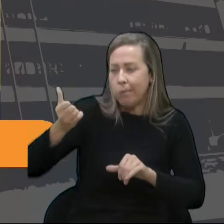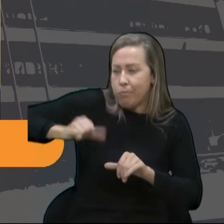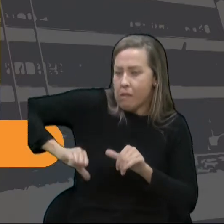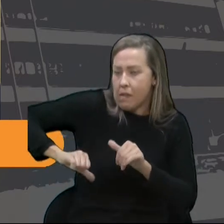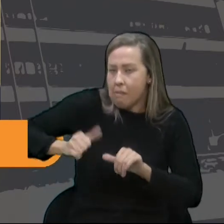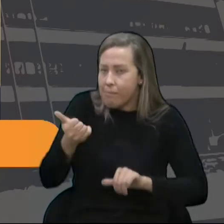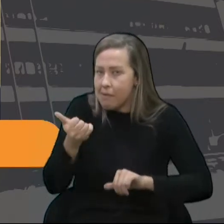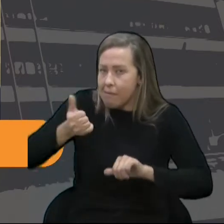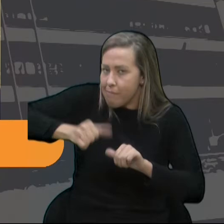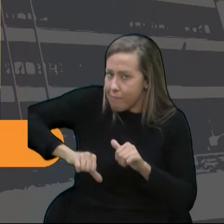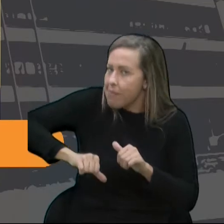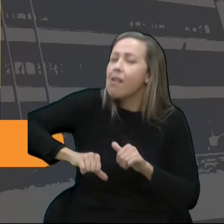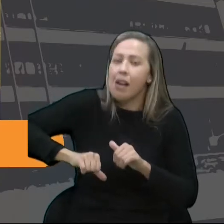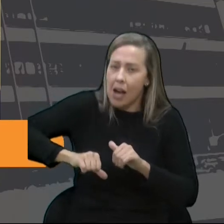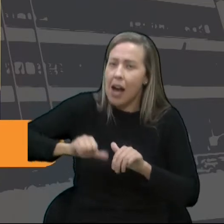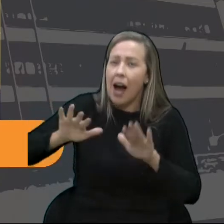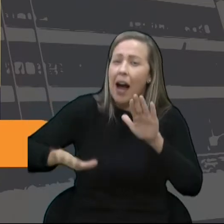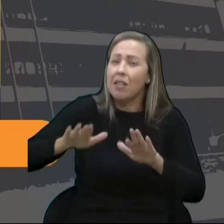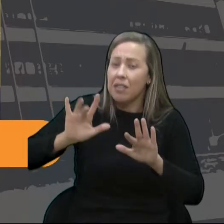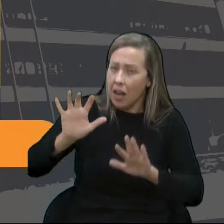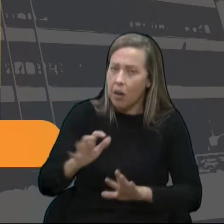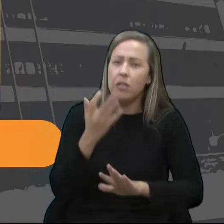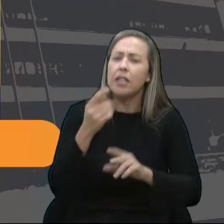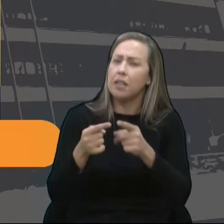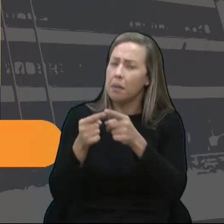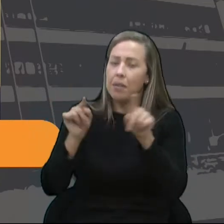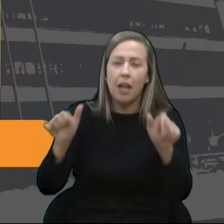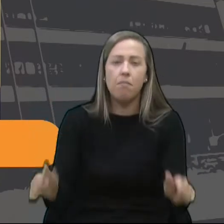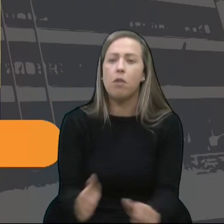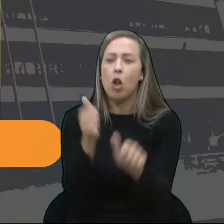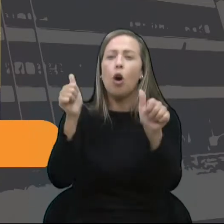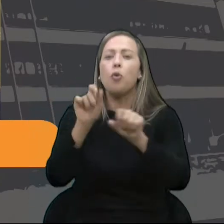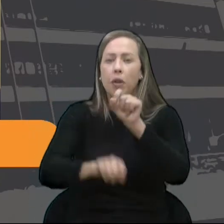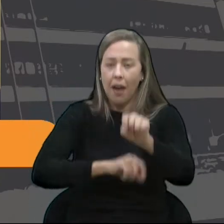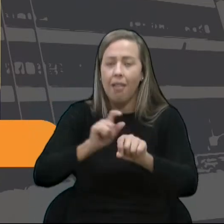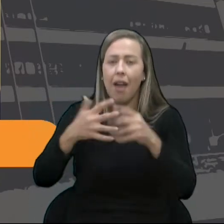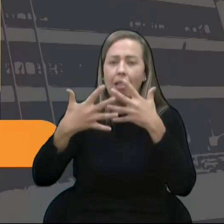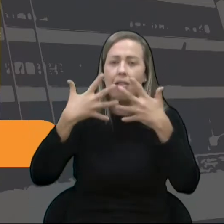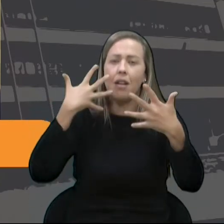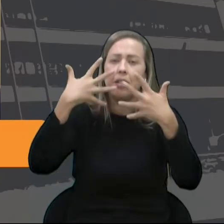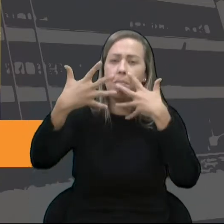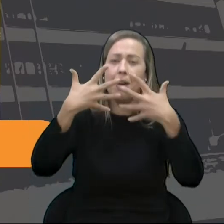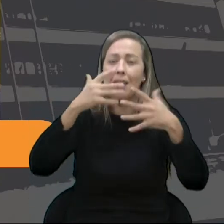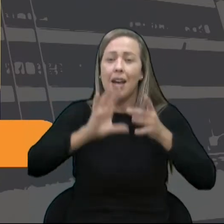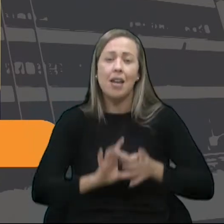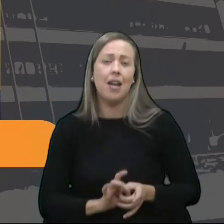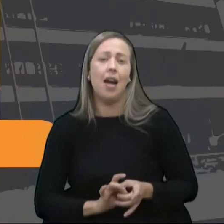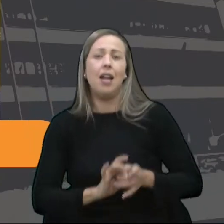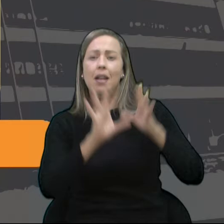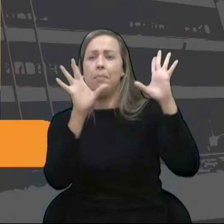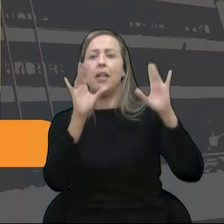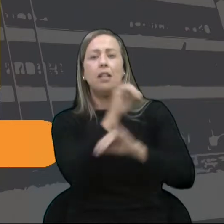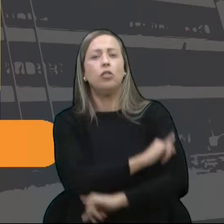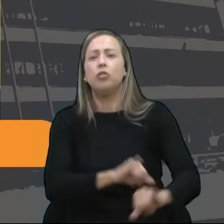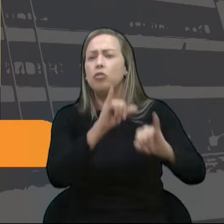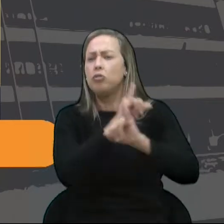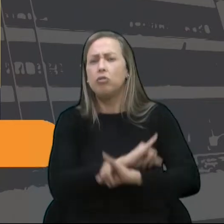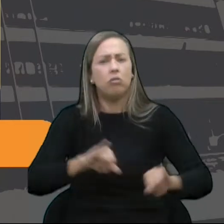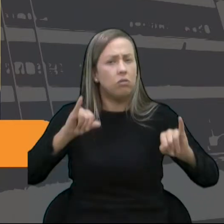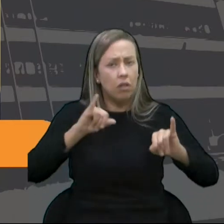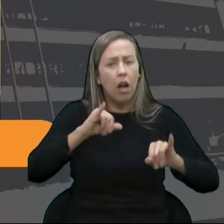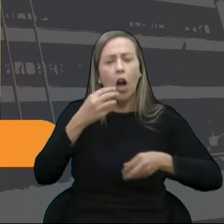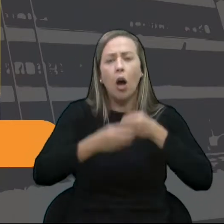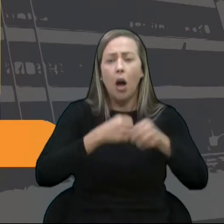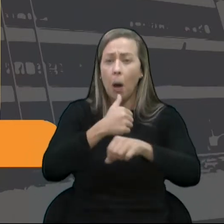enfim, por mais que isso aconteça, é muito melhor nós termos essa transparência, essa liberdade de divulgação das informações de uma